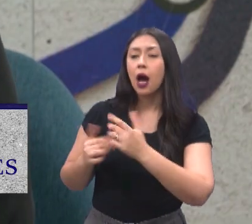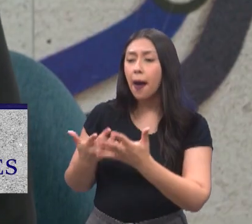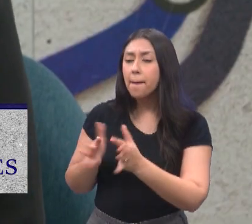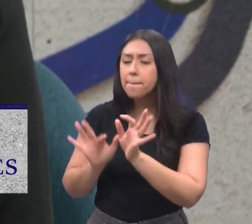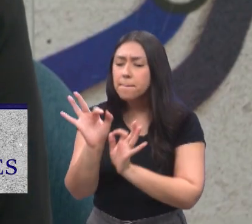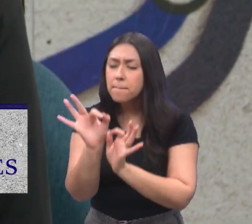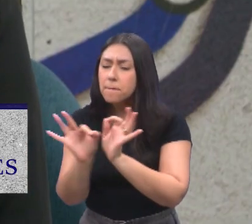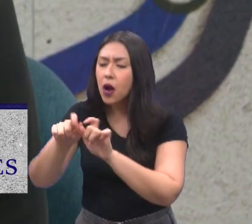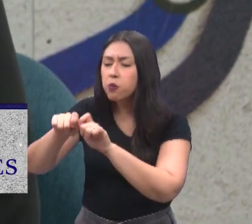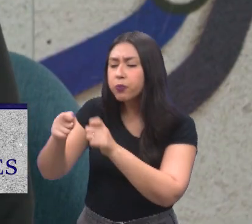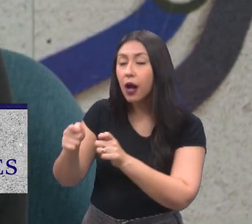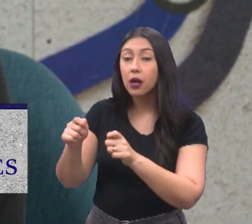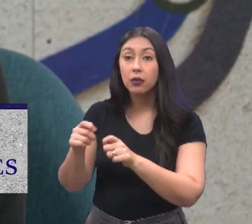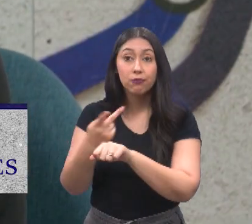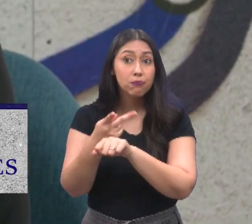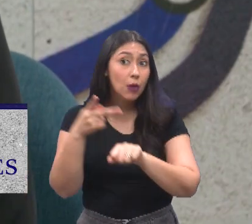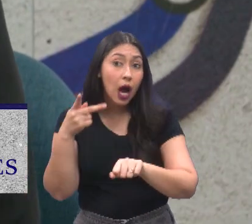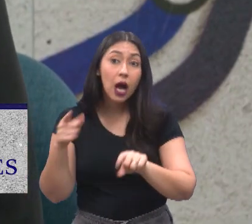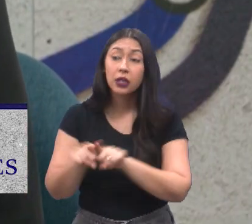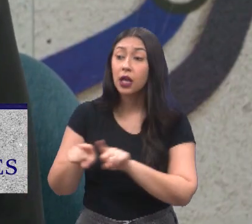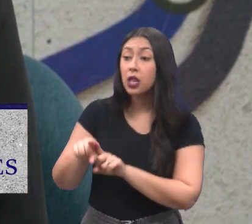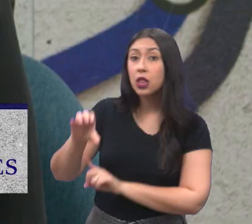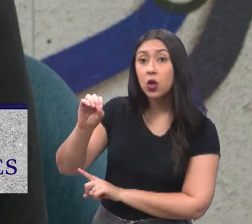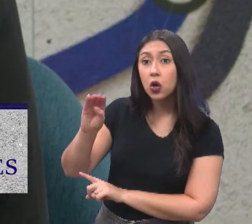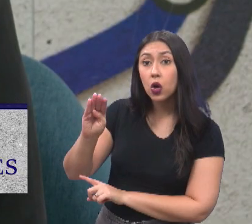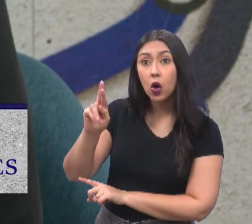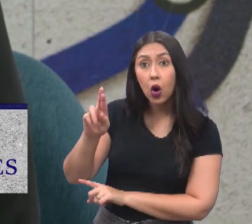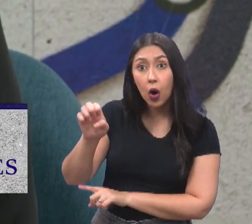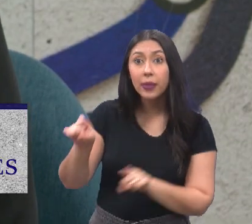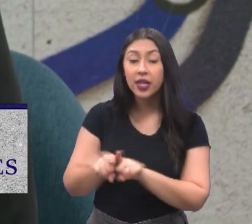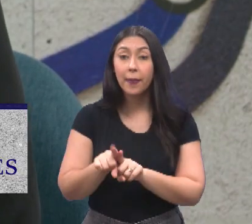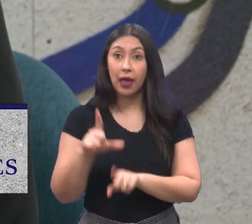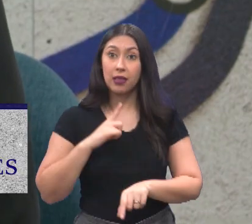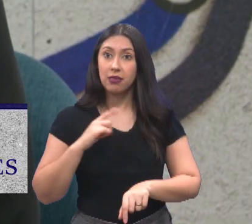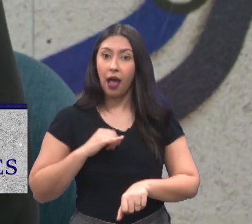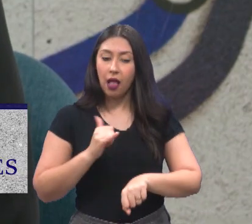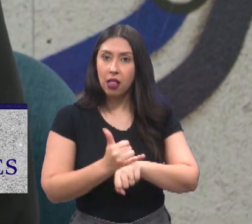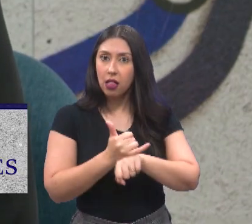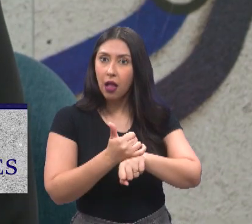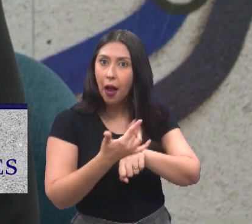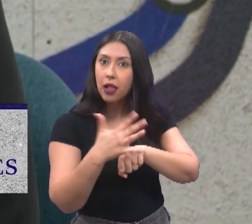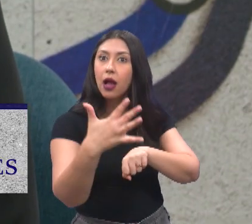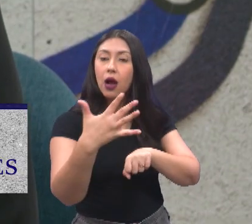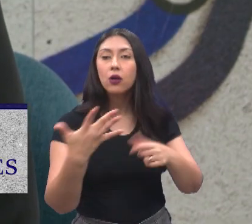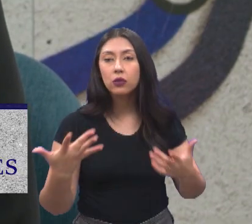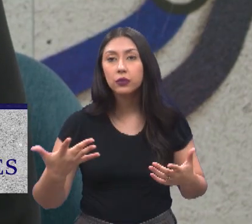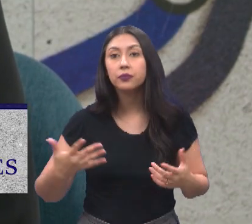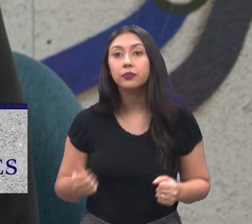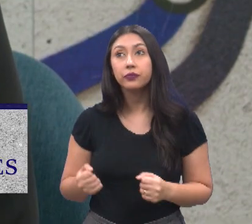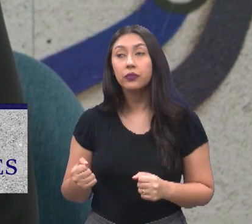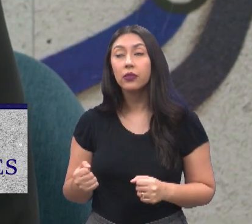simples, em prata ou em cobre. Algumas escolas colocam um latão também para ser parte do processo. Saber toda a